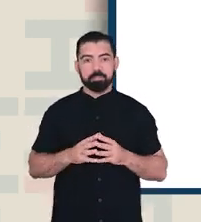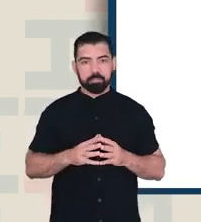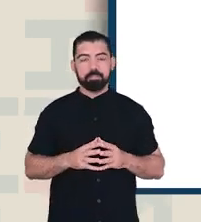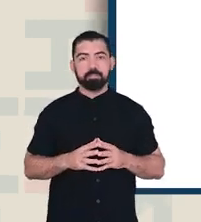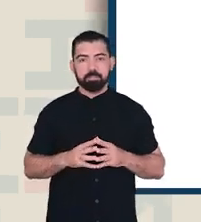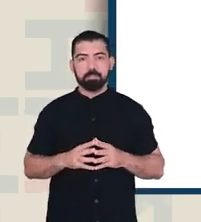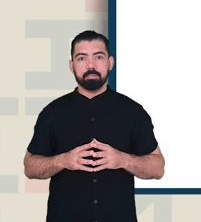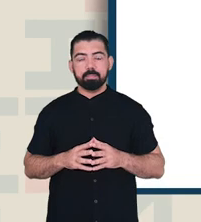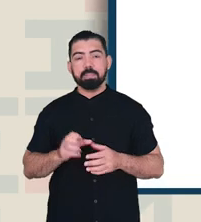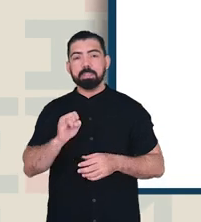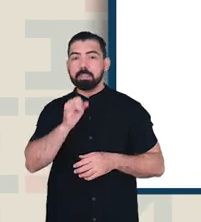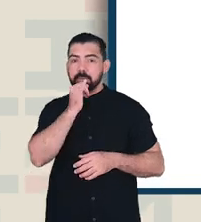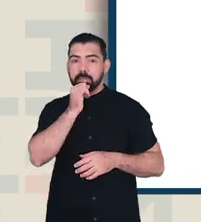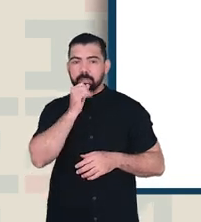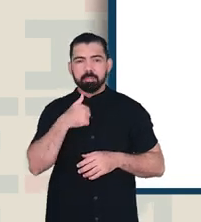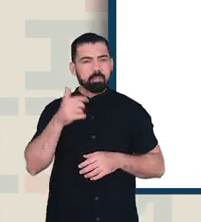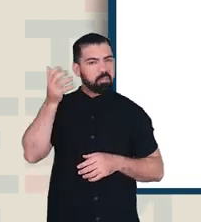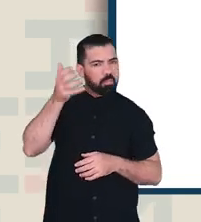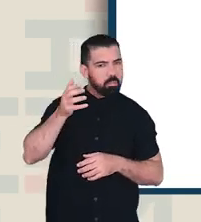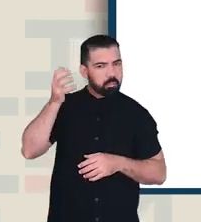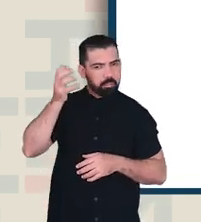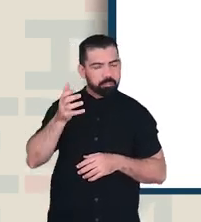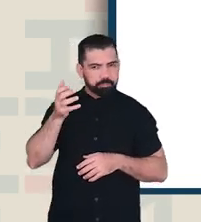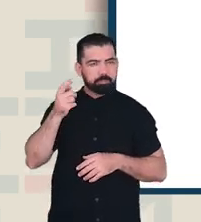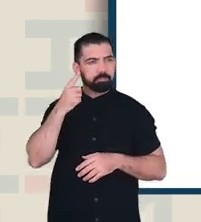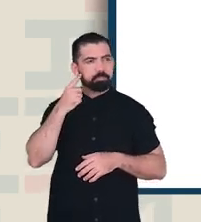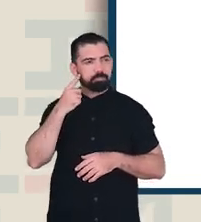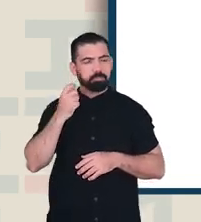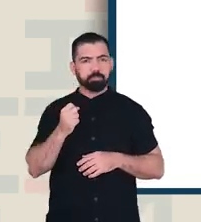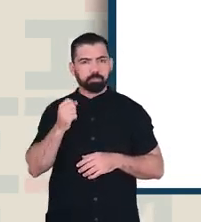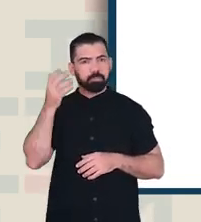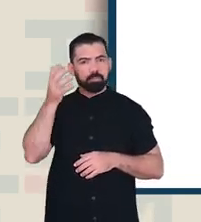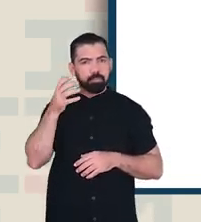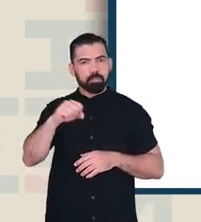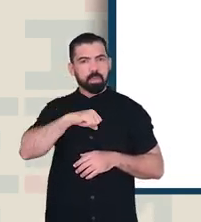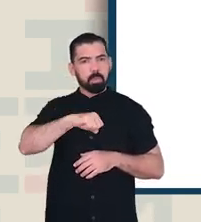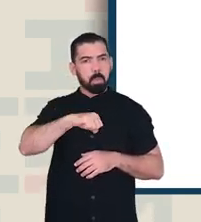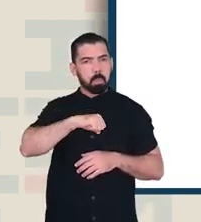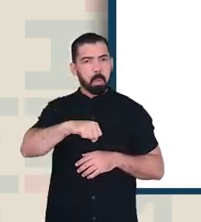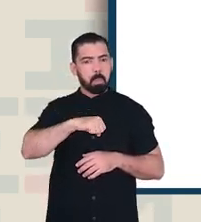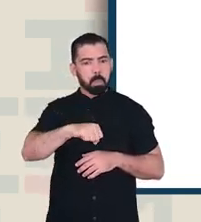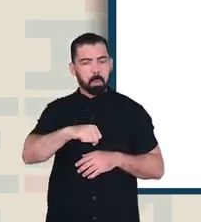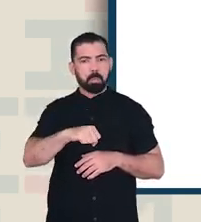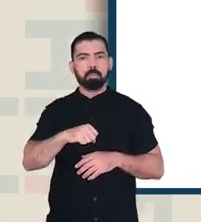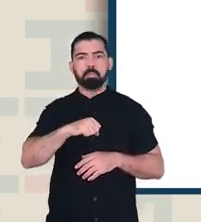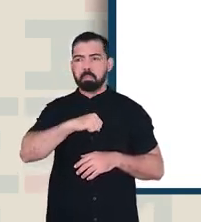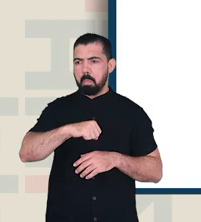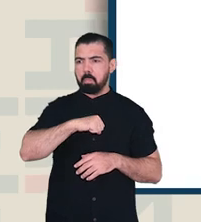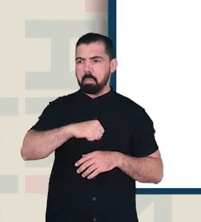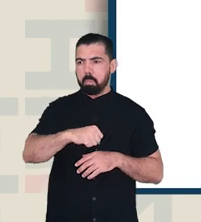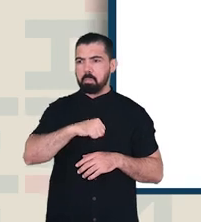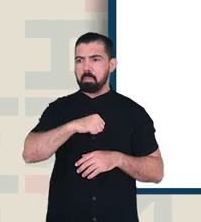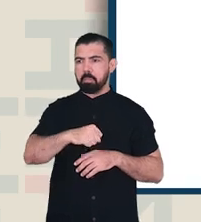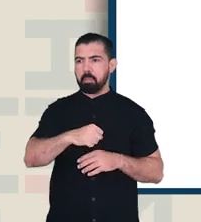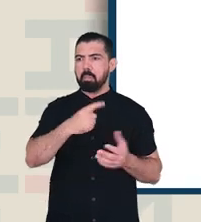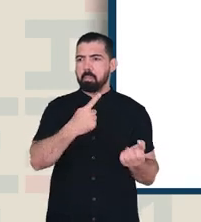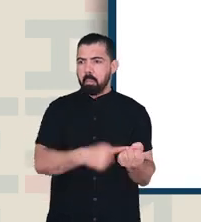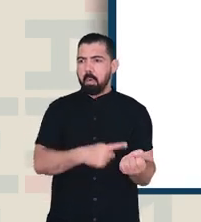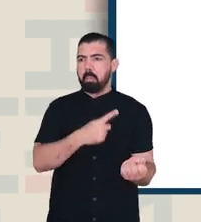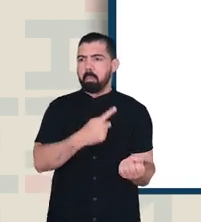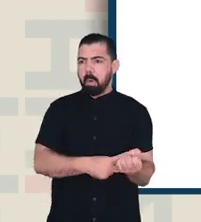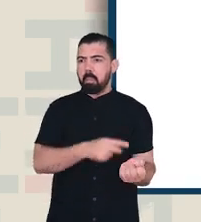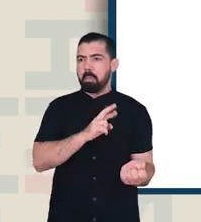se eu escuto um som que é um som de batida, que se repete e